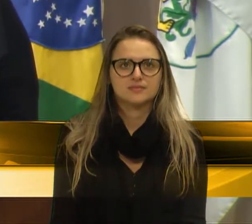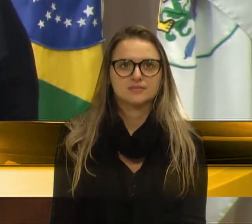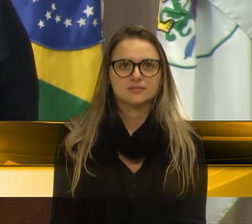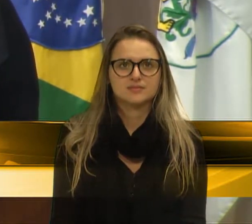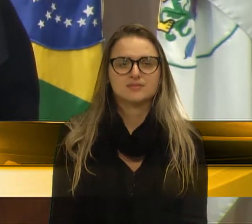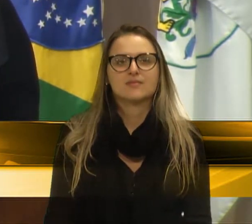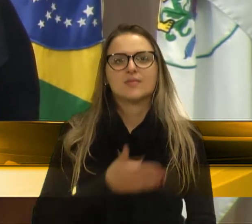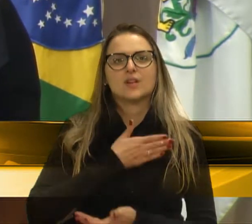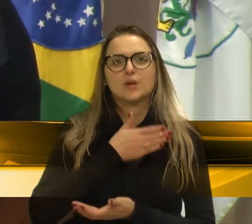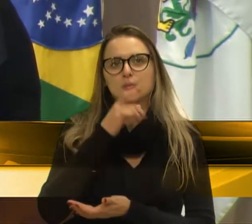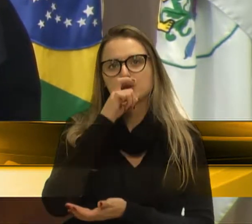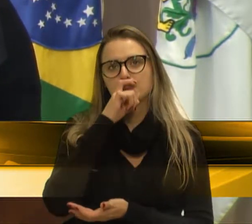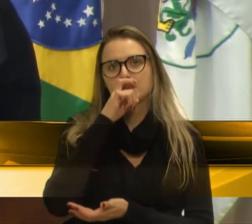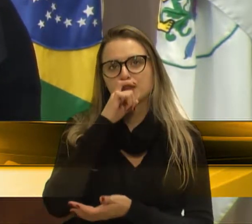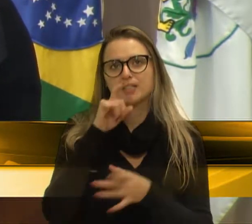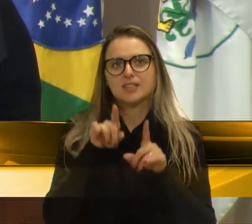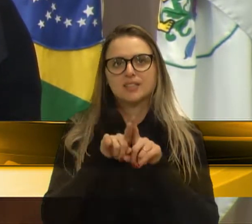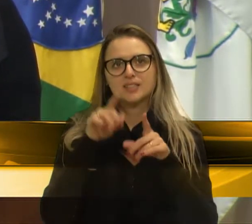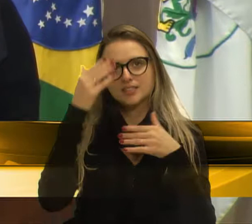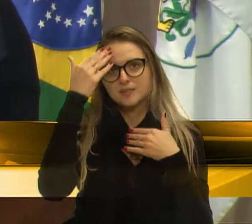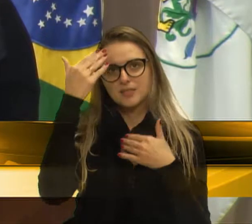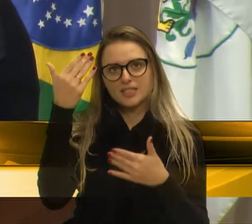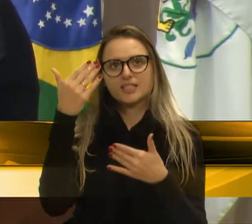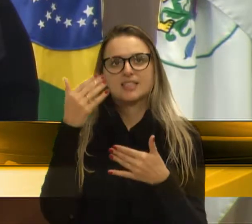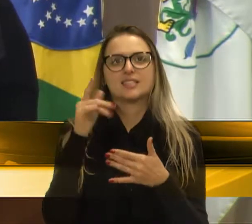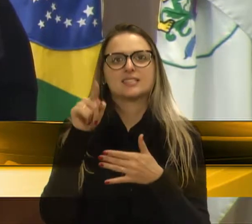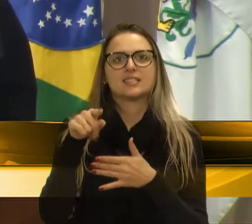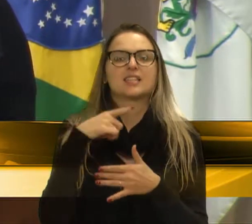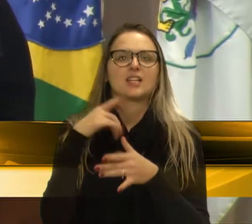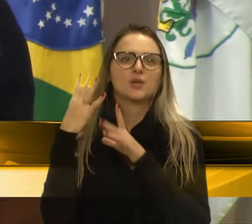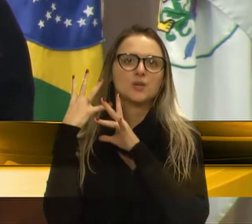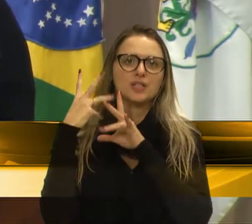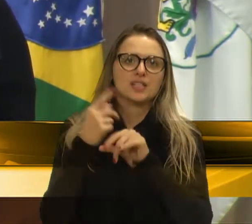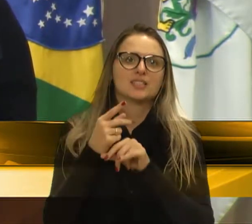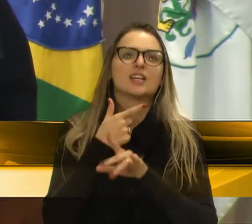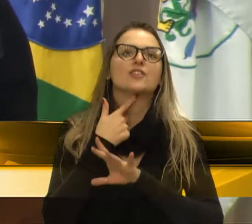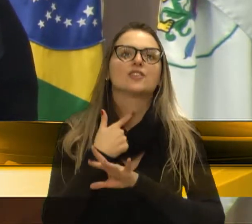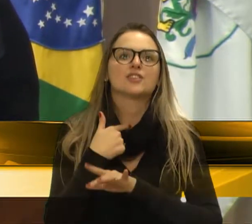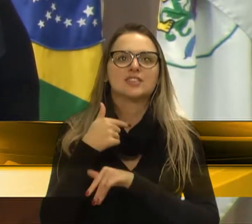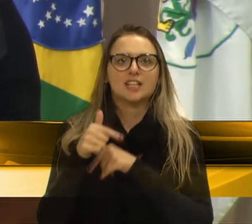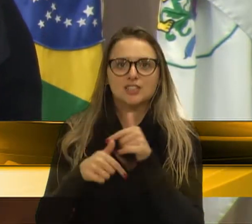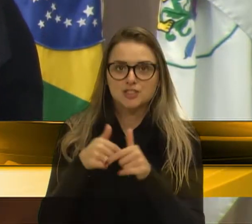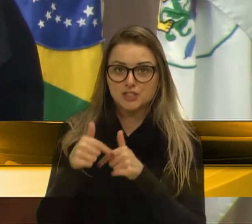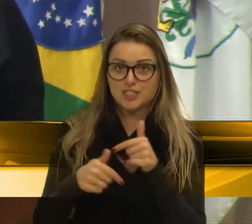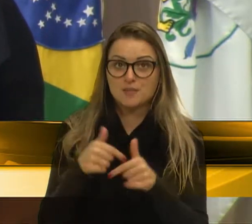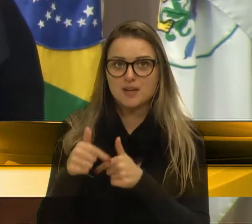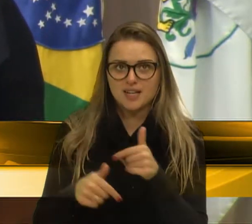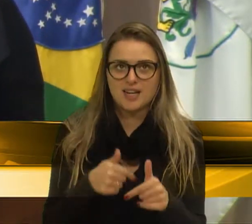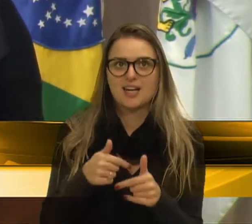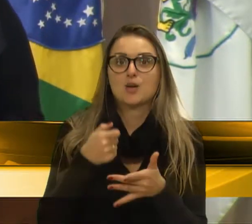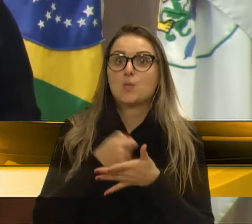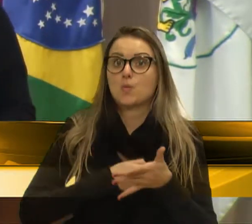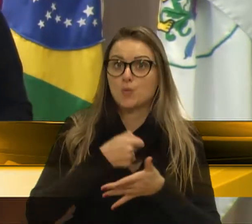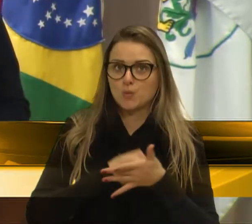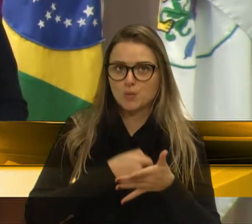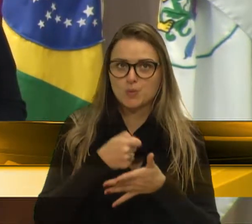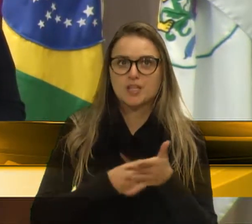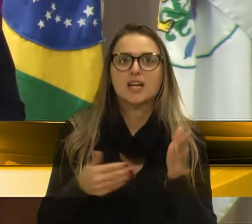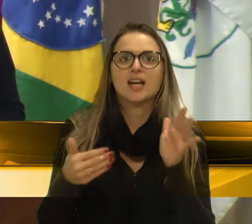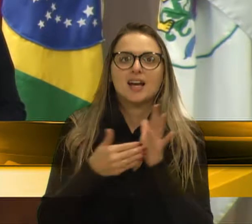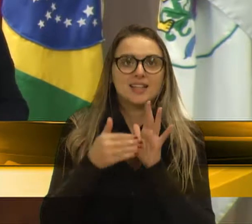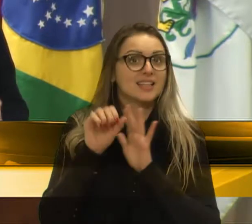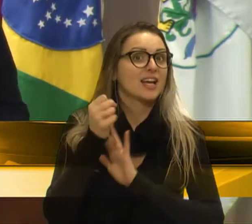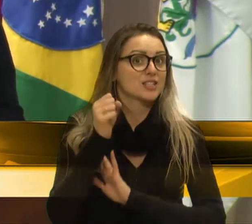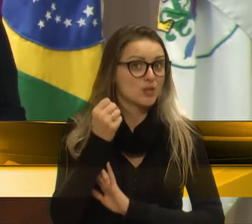E ao meu pai agradeço também, e herdo dele a vontade de trabalhar com afinco até 8, 9 horas